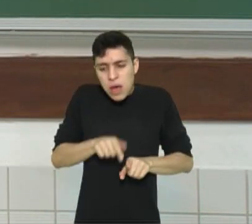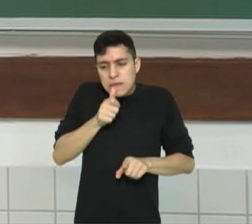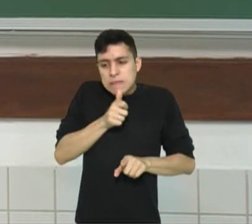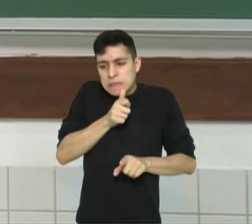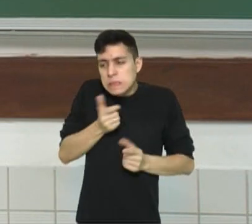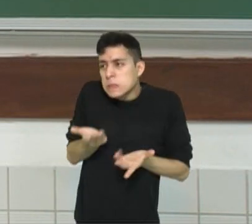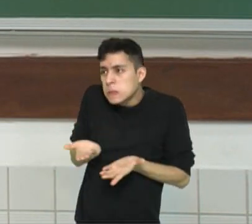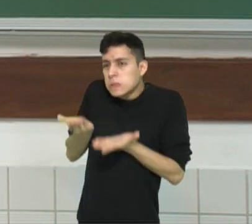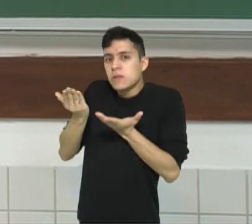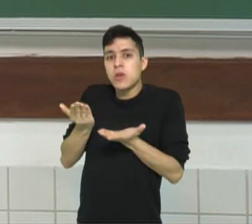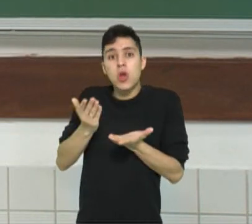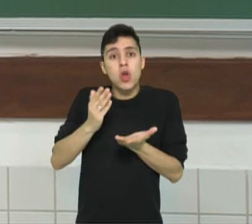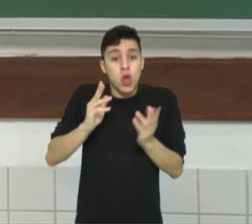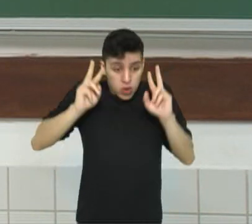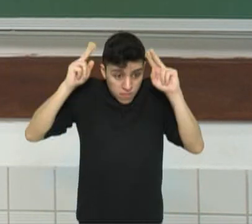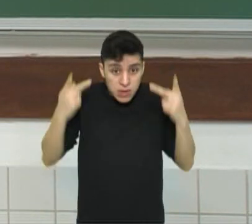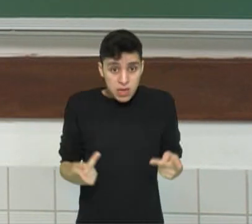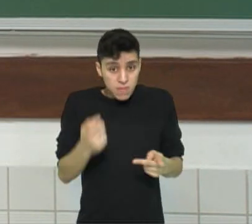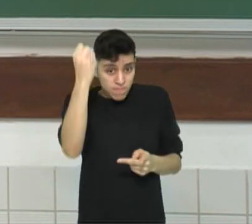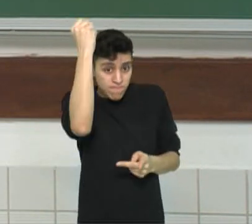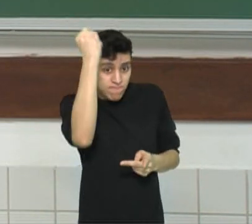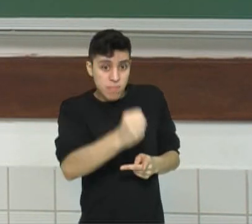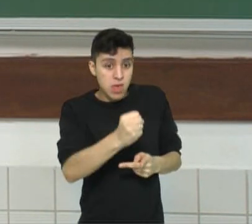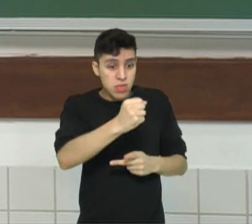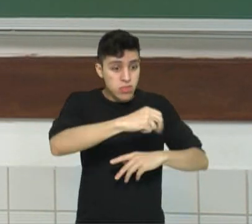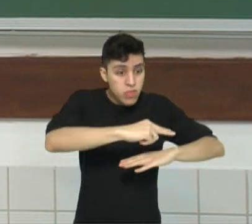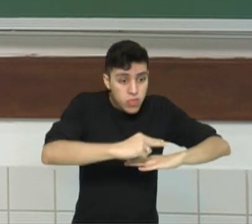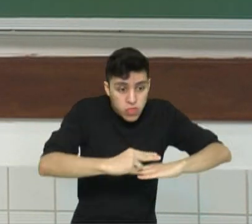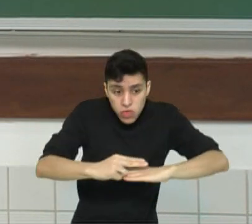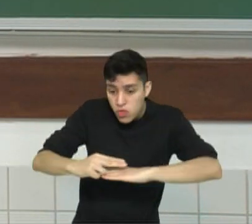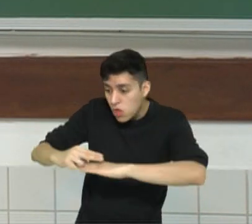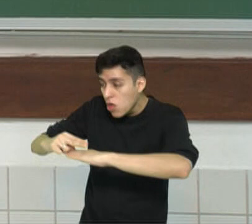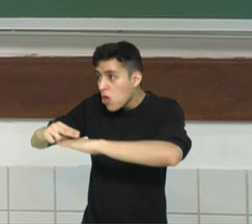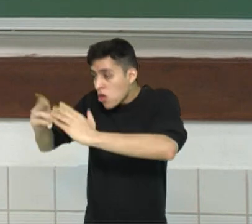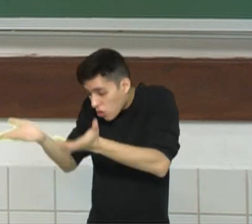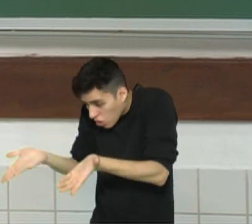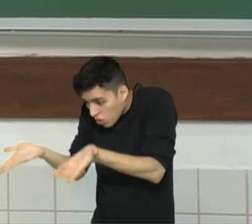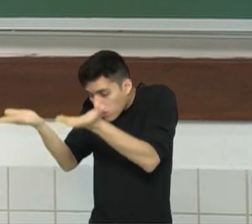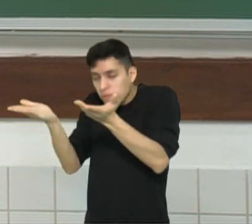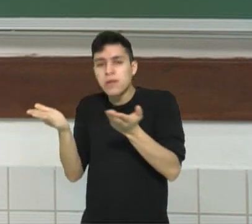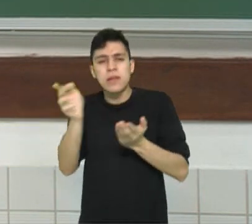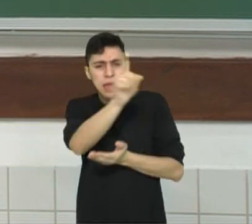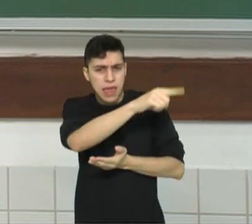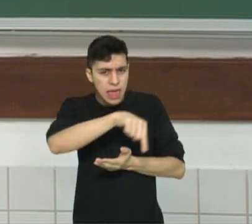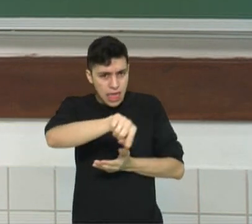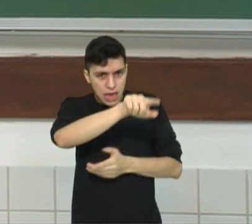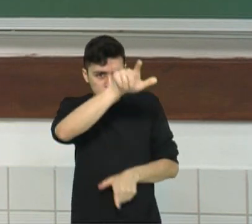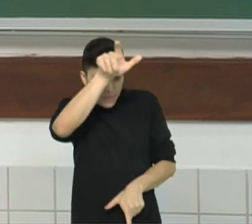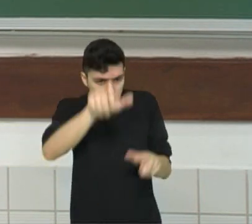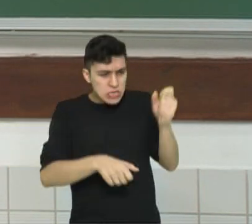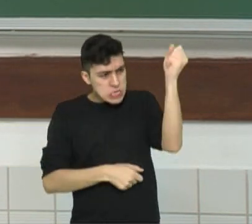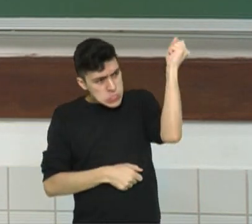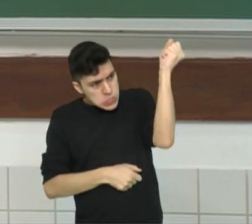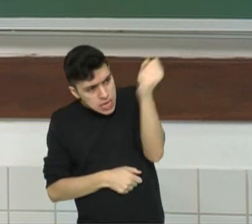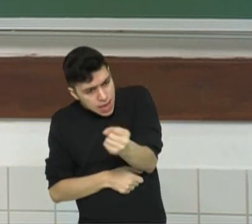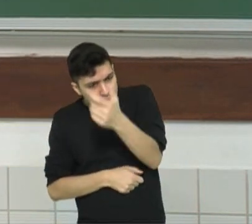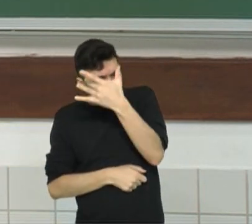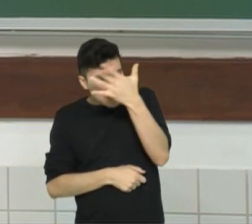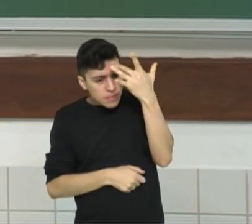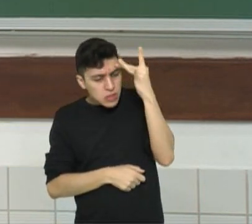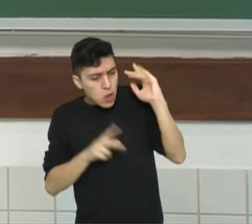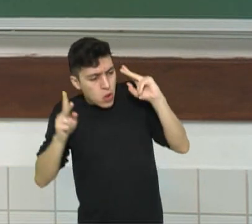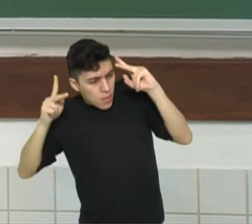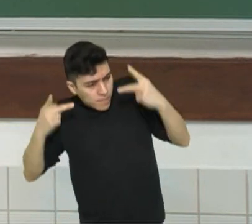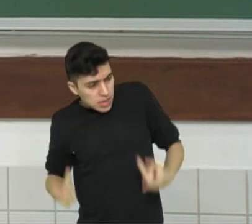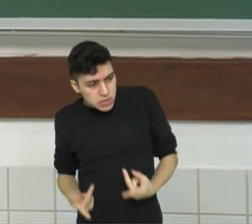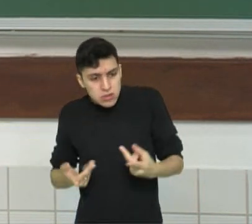sacrifício humano aos deuses. Isso para eles, a partir do momento que eles sacrificavam um ser humano, eles